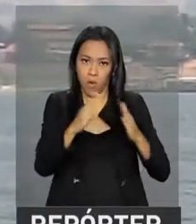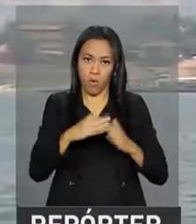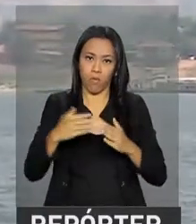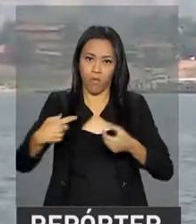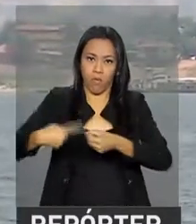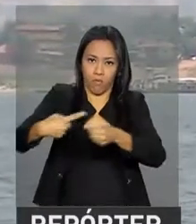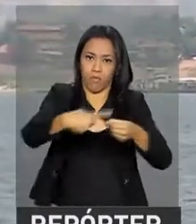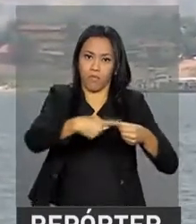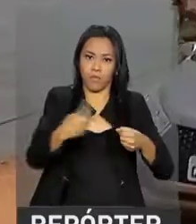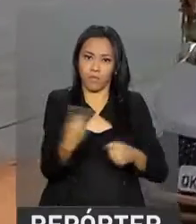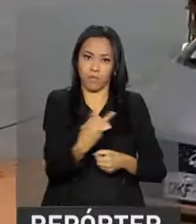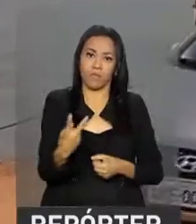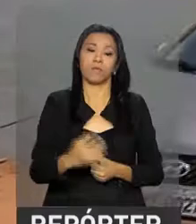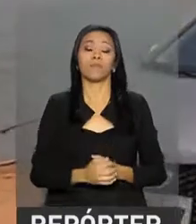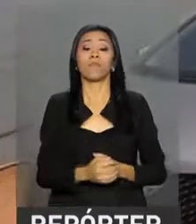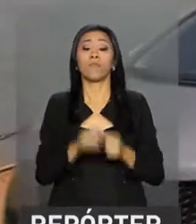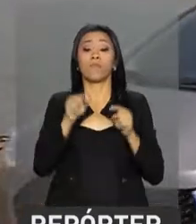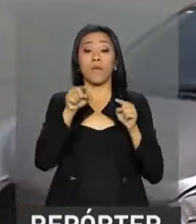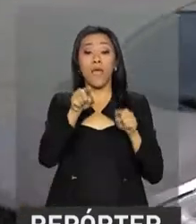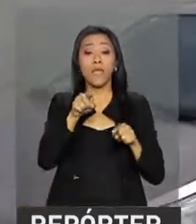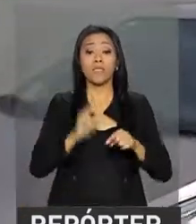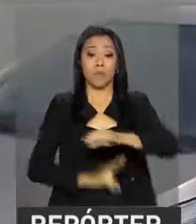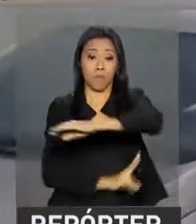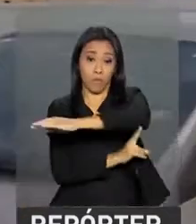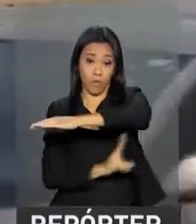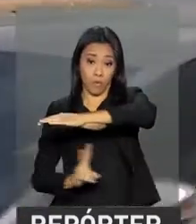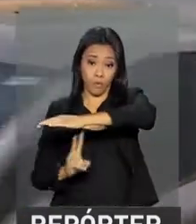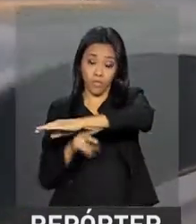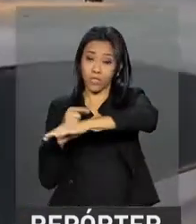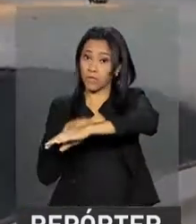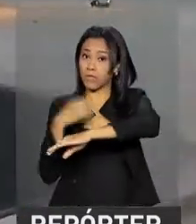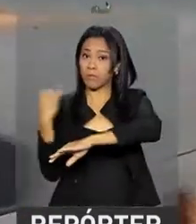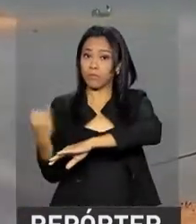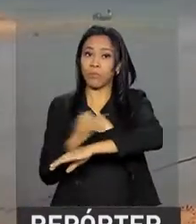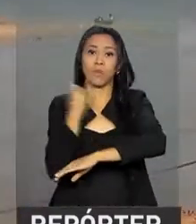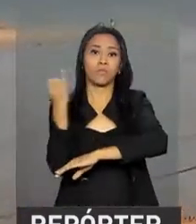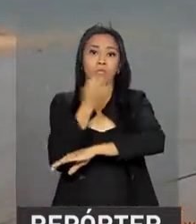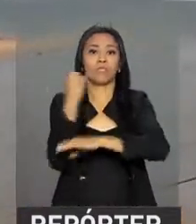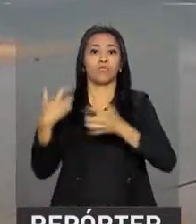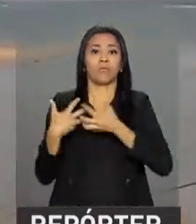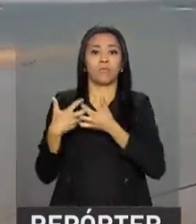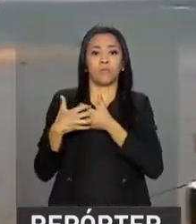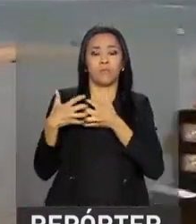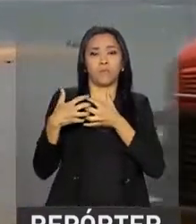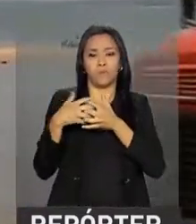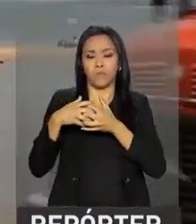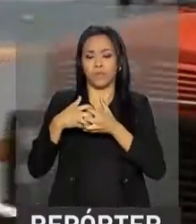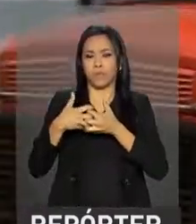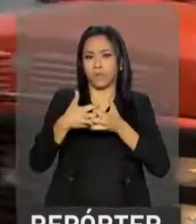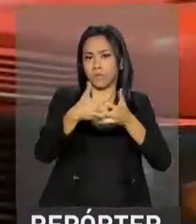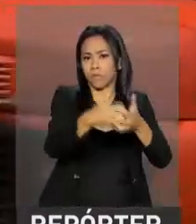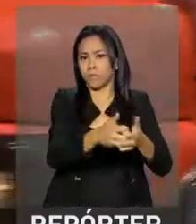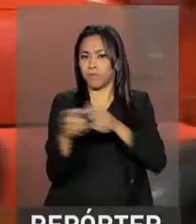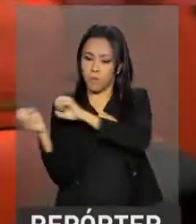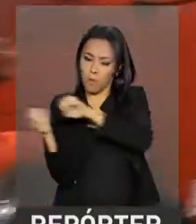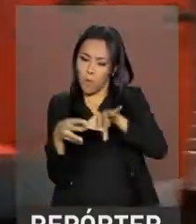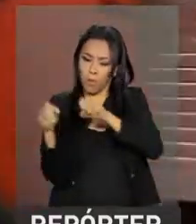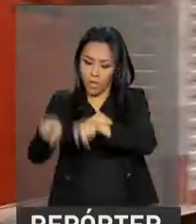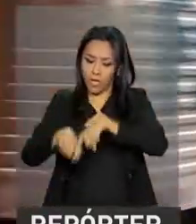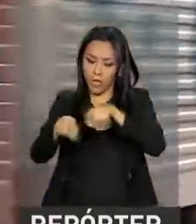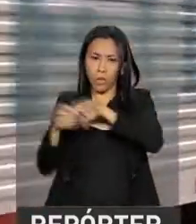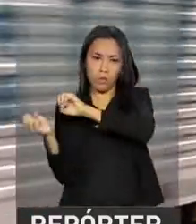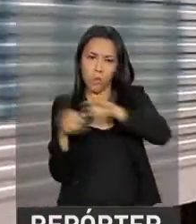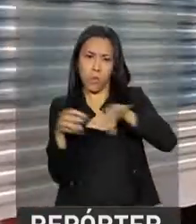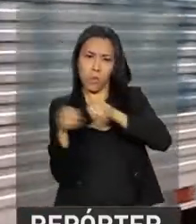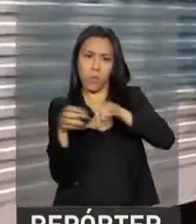rota essa esse caminho essa ponte vai fazer uma rota importante para o escoamento da produção agrícola lá da